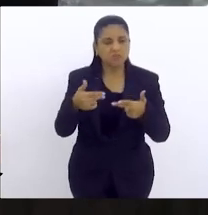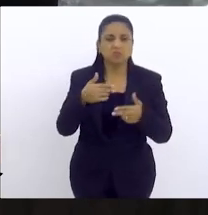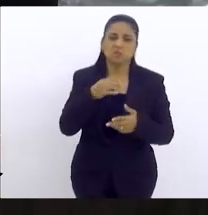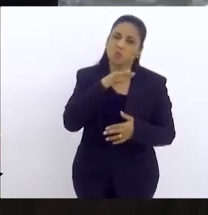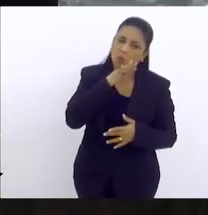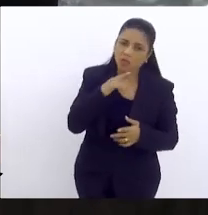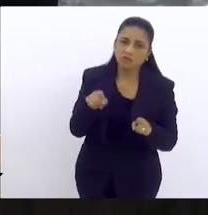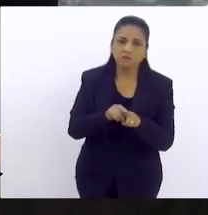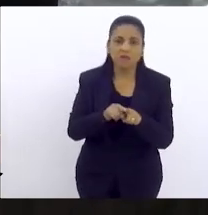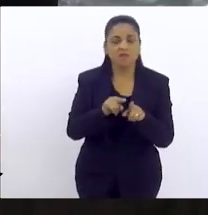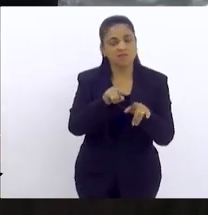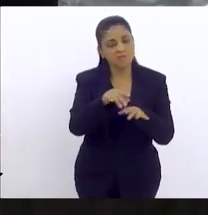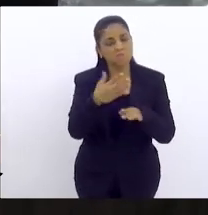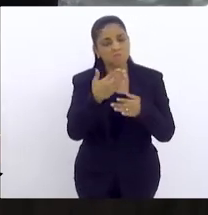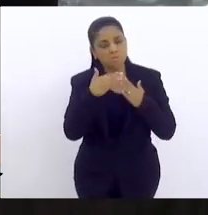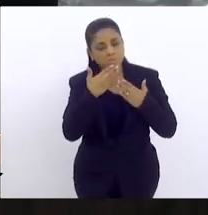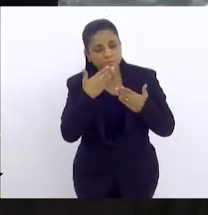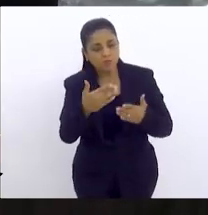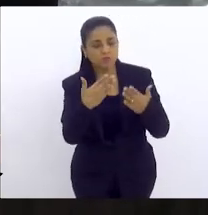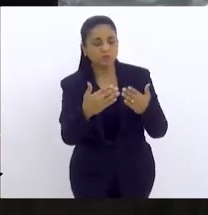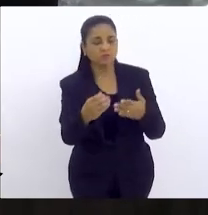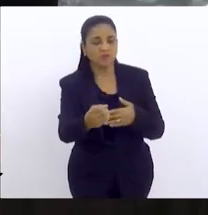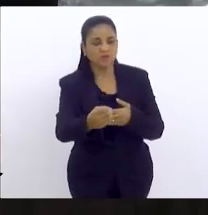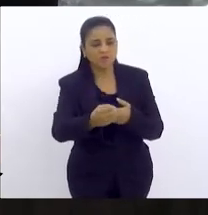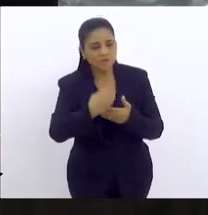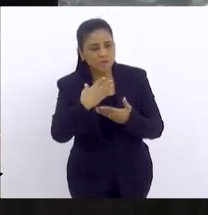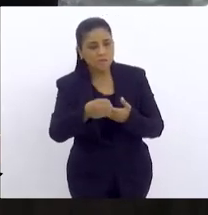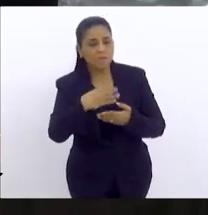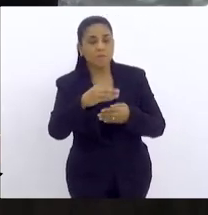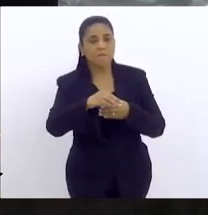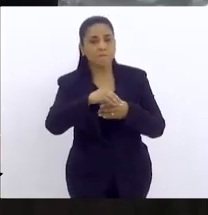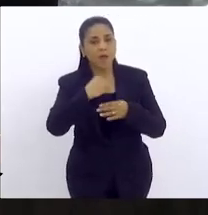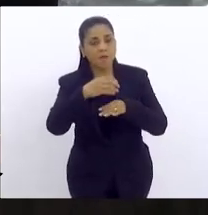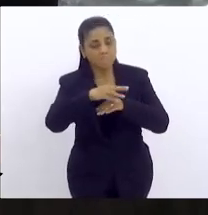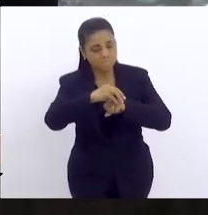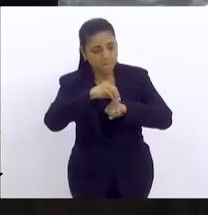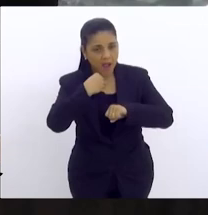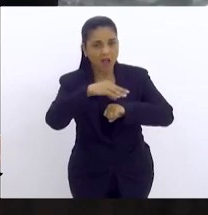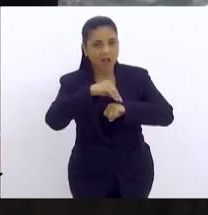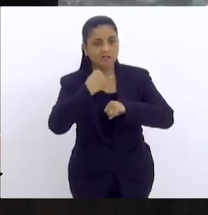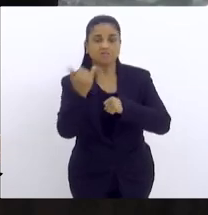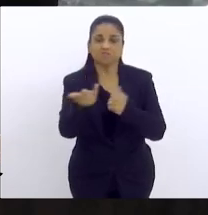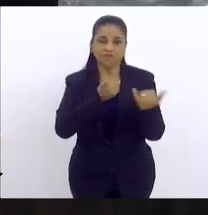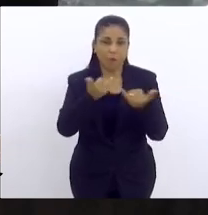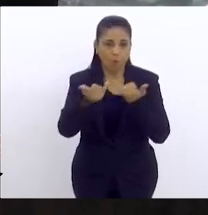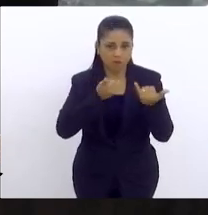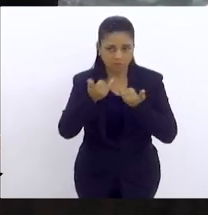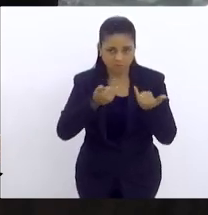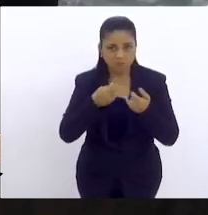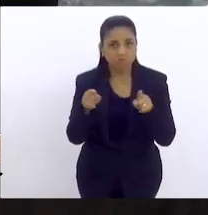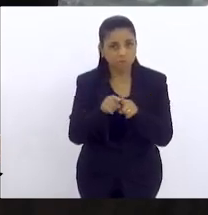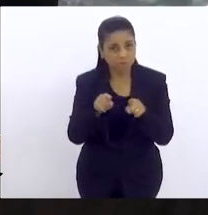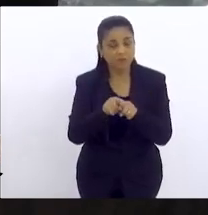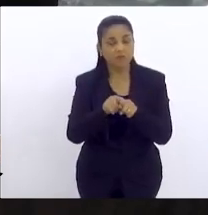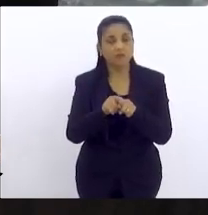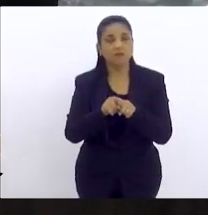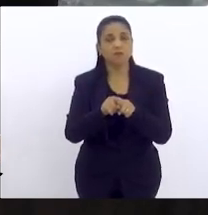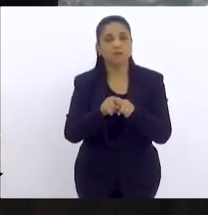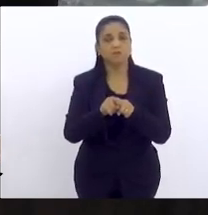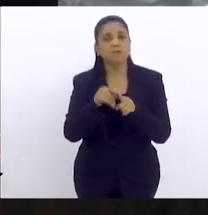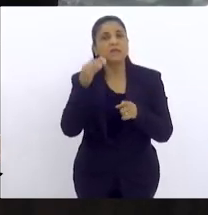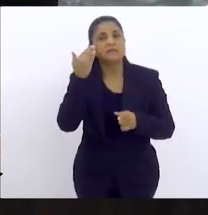que nos passem as informações é importante que nos passa as informações dos fatos que estão que estão logrando esse até que a gente possa